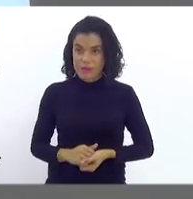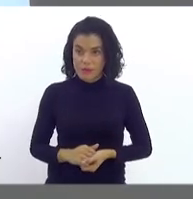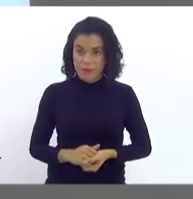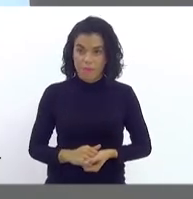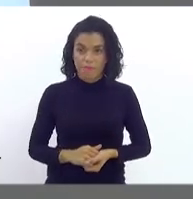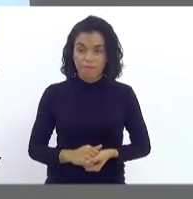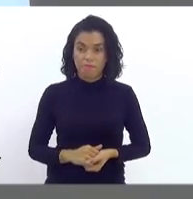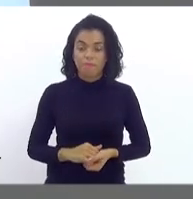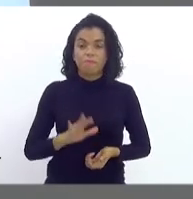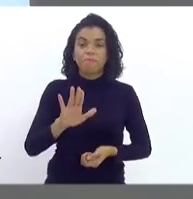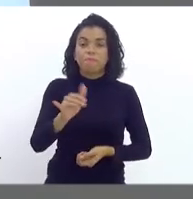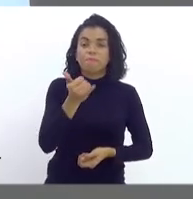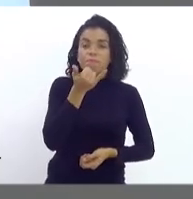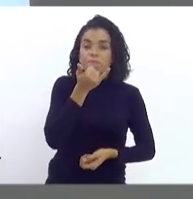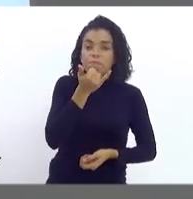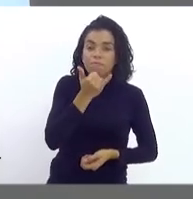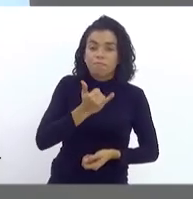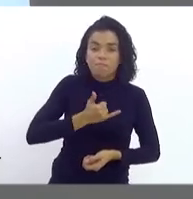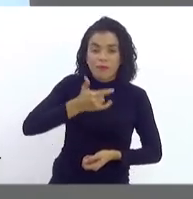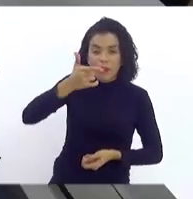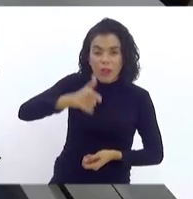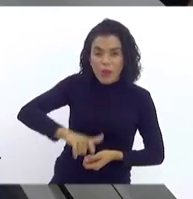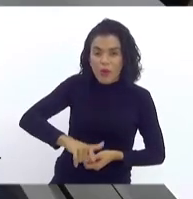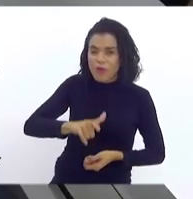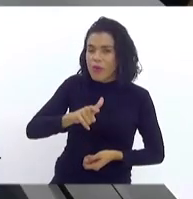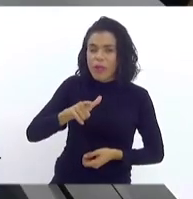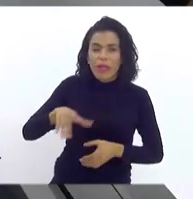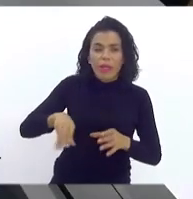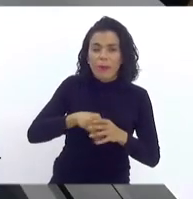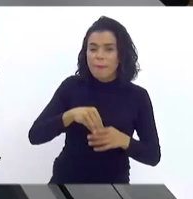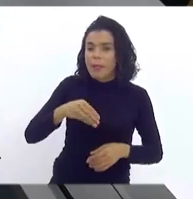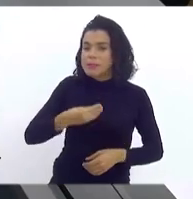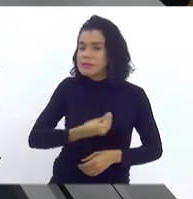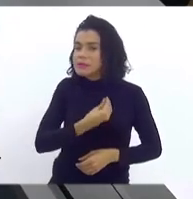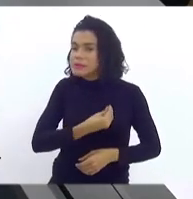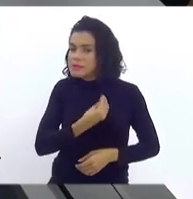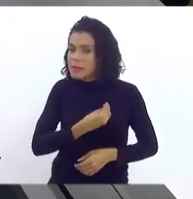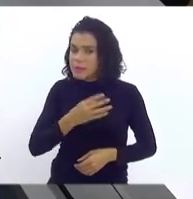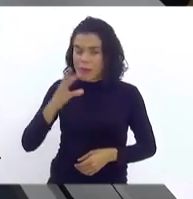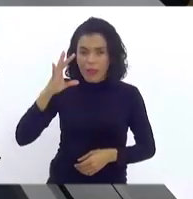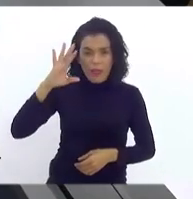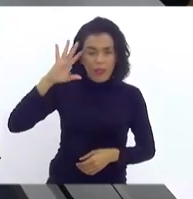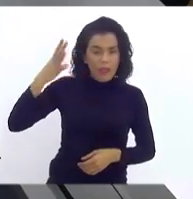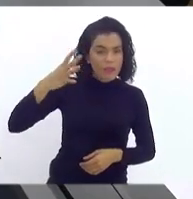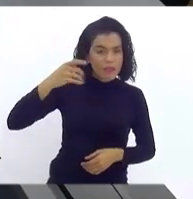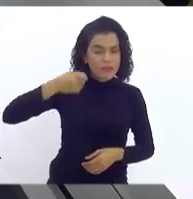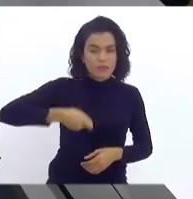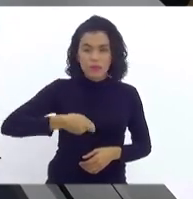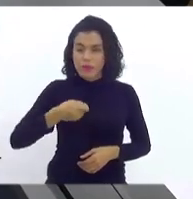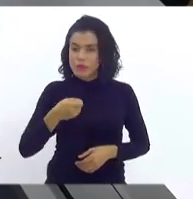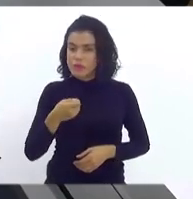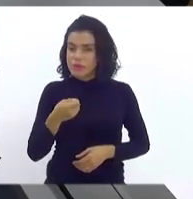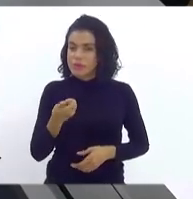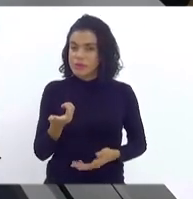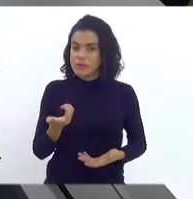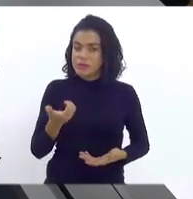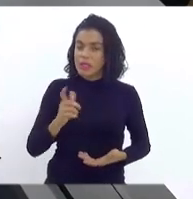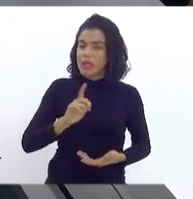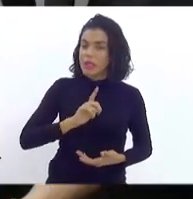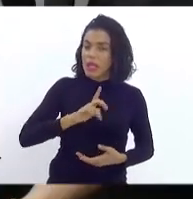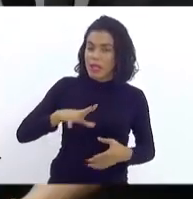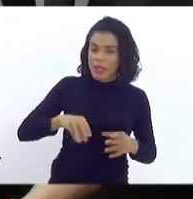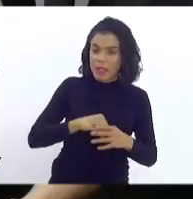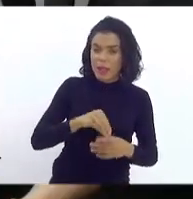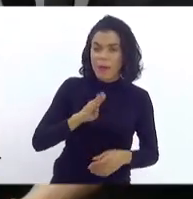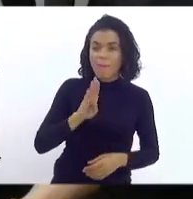A cadeia de valor... A senhora pode repetir quem participa da cadeia de decisões? Que não... Aqui tem a participação